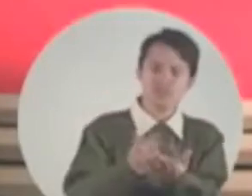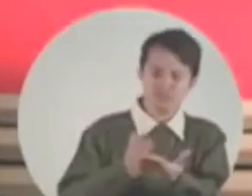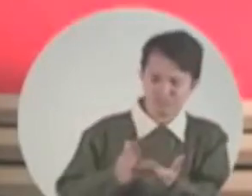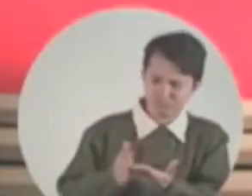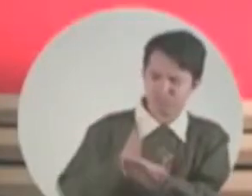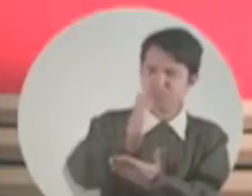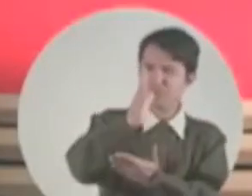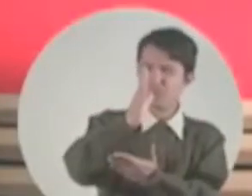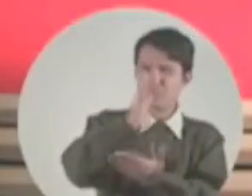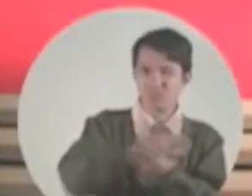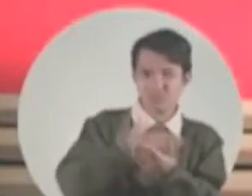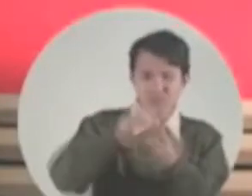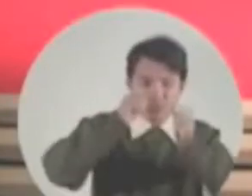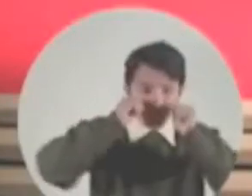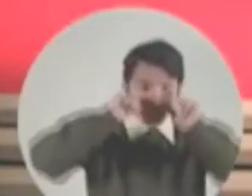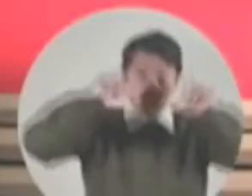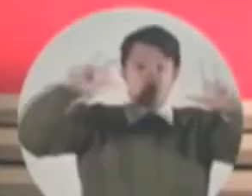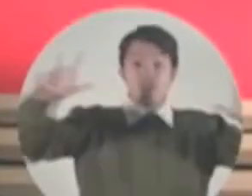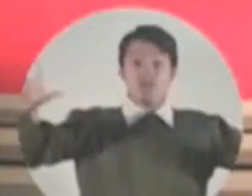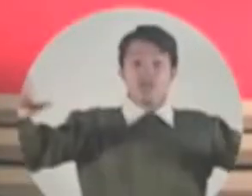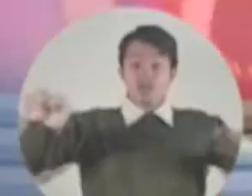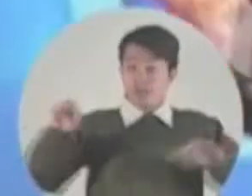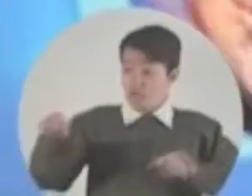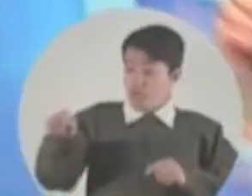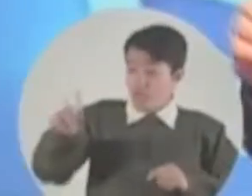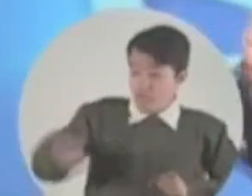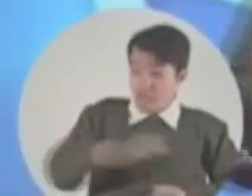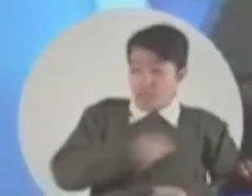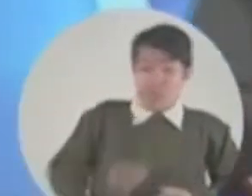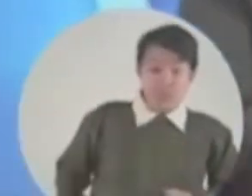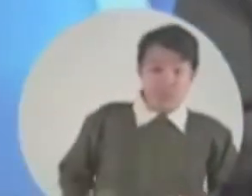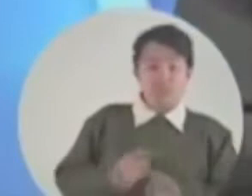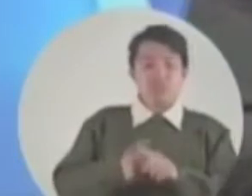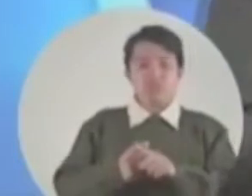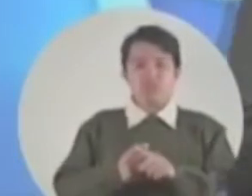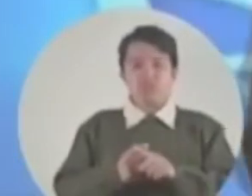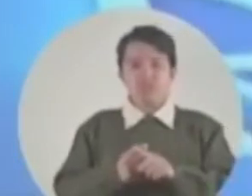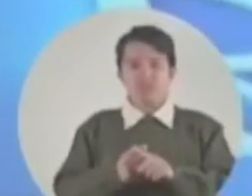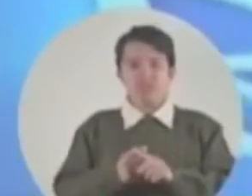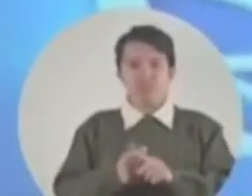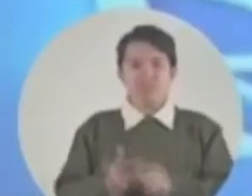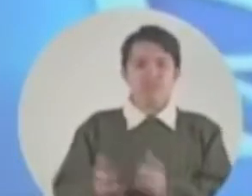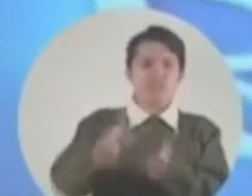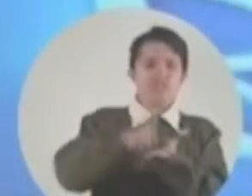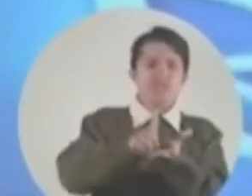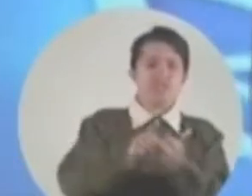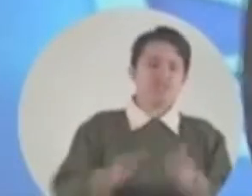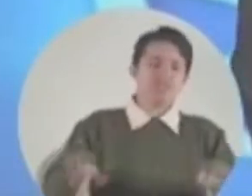família conseguiu plenamente entender depois do milagre da ressurreição.